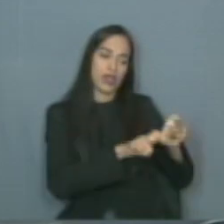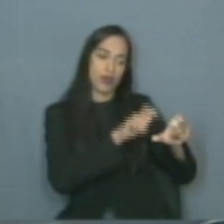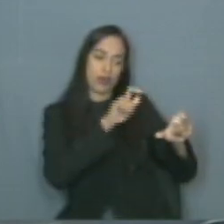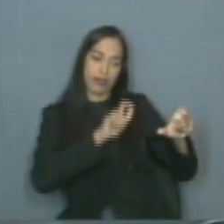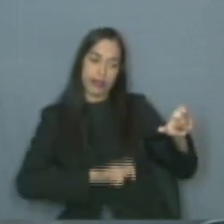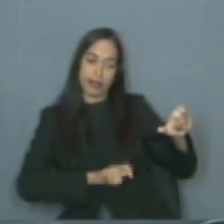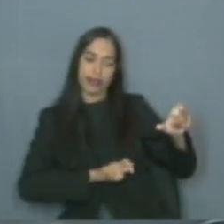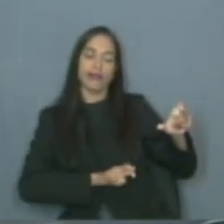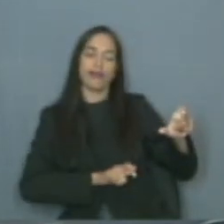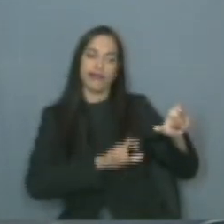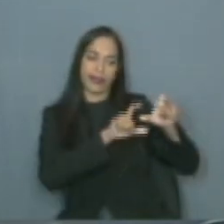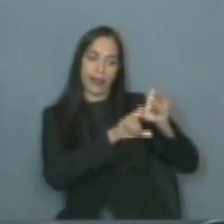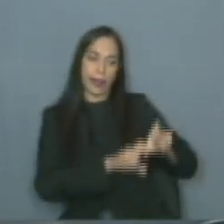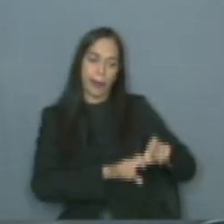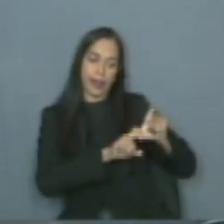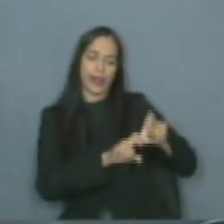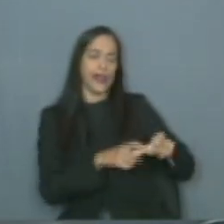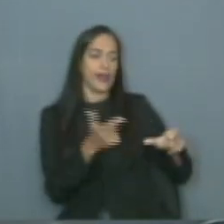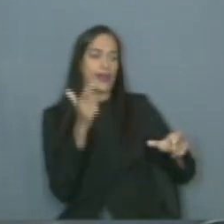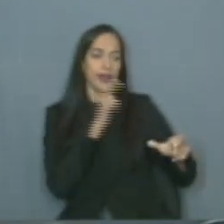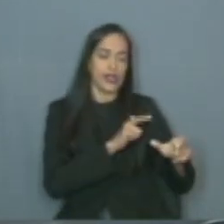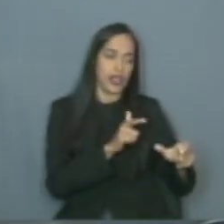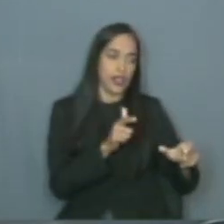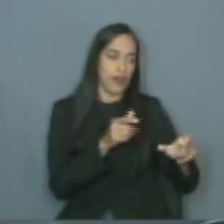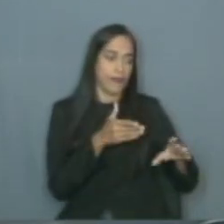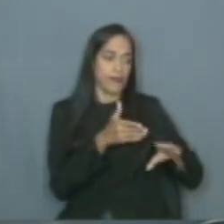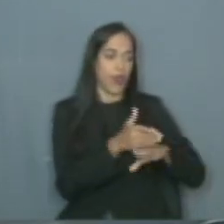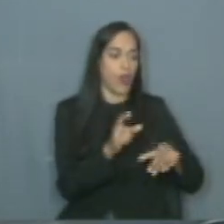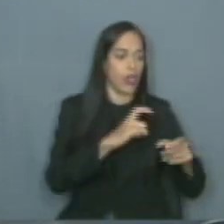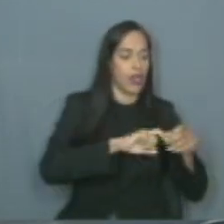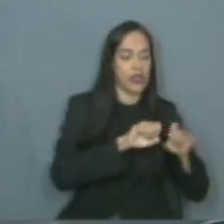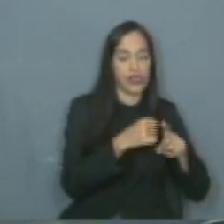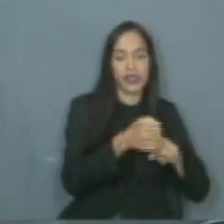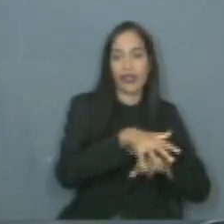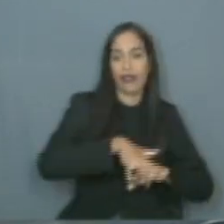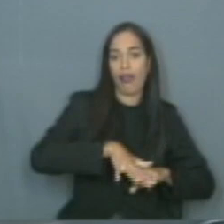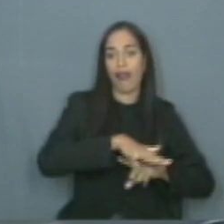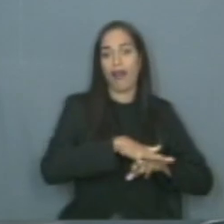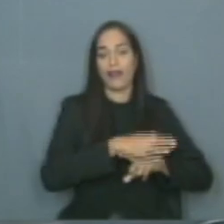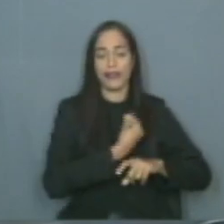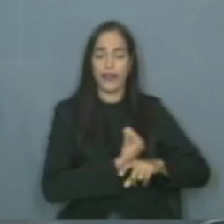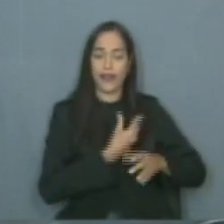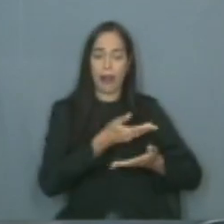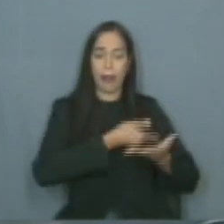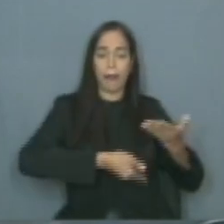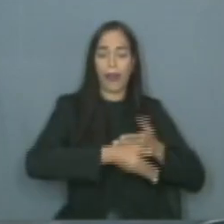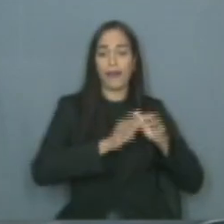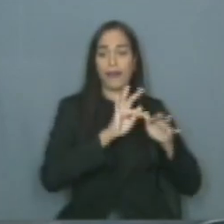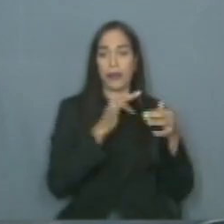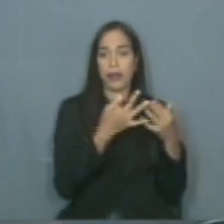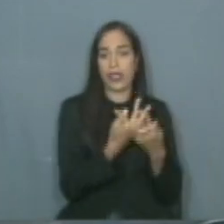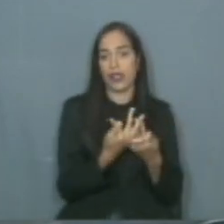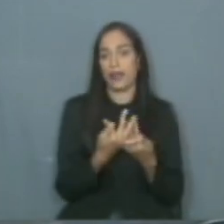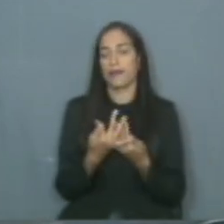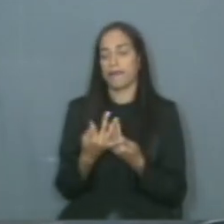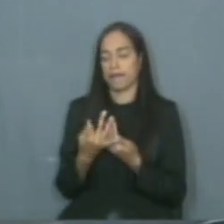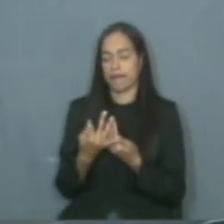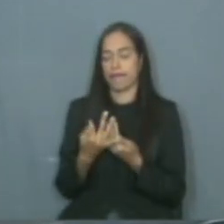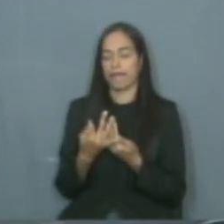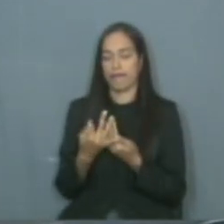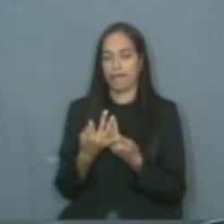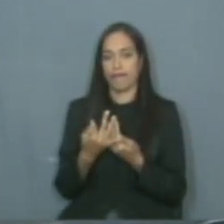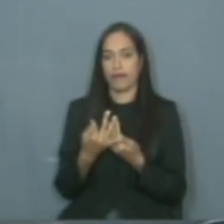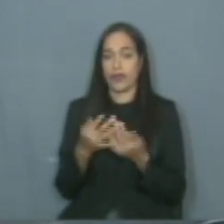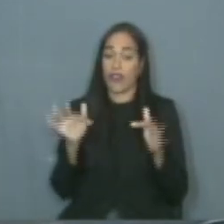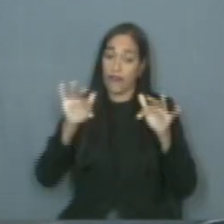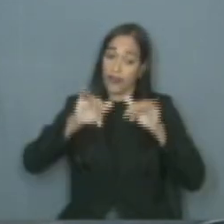elas podiam voltar a conviver na sociedade, viver em família, poder trabalhar essas coisas todas. Finalizo a minha fala para ouvir o vereador